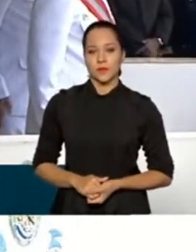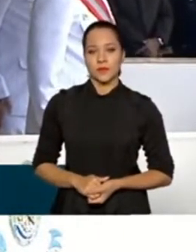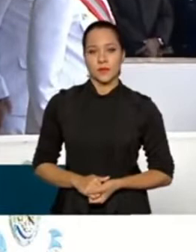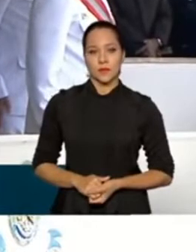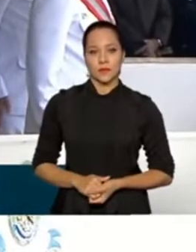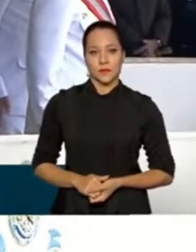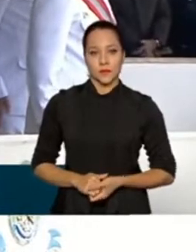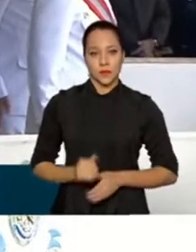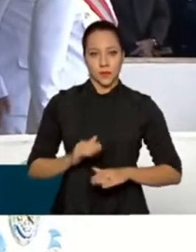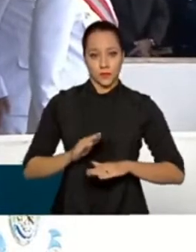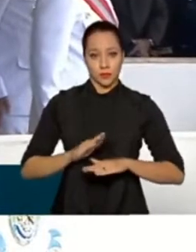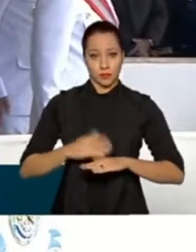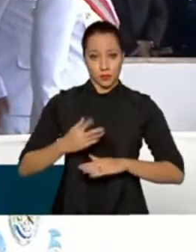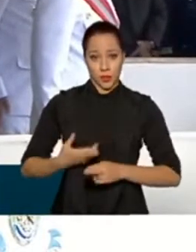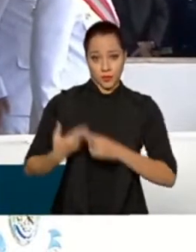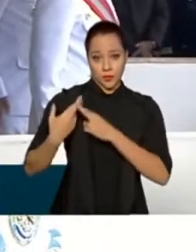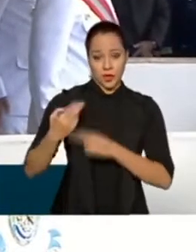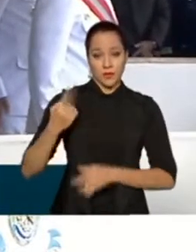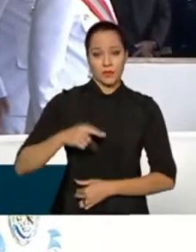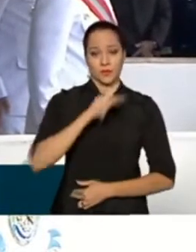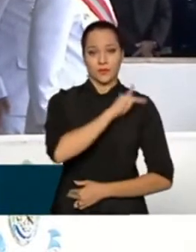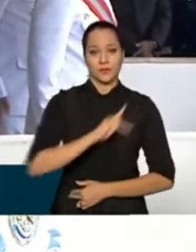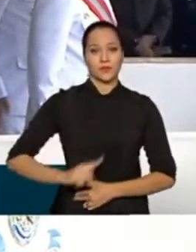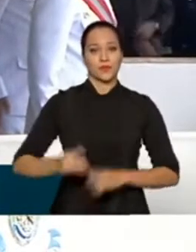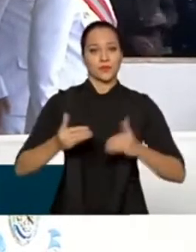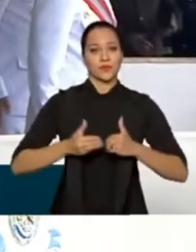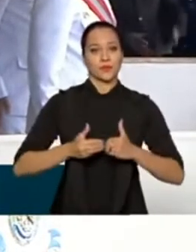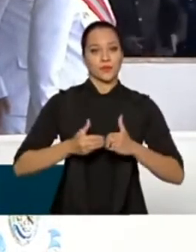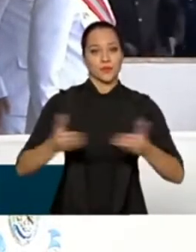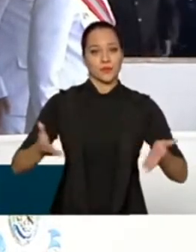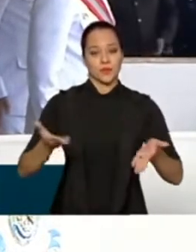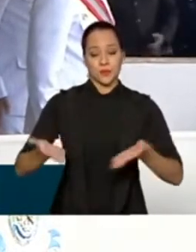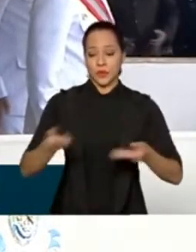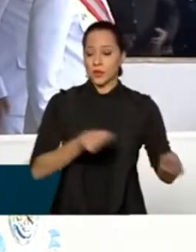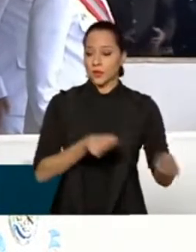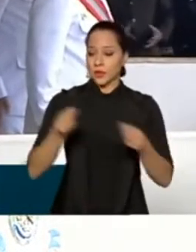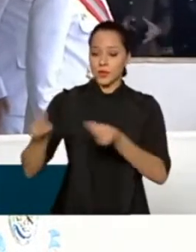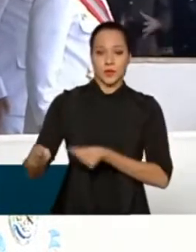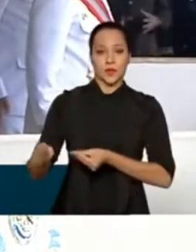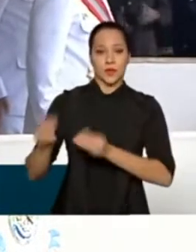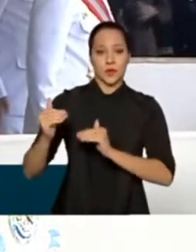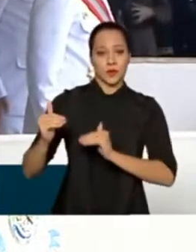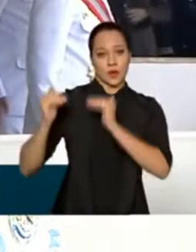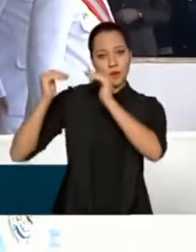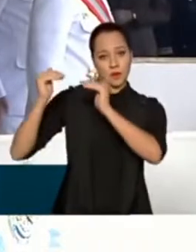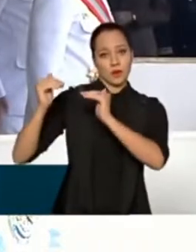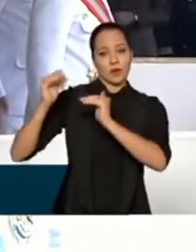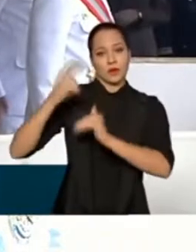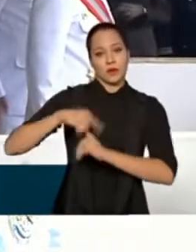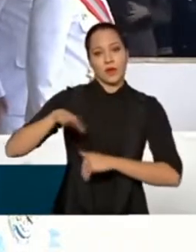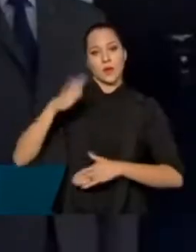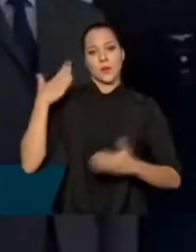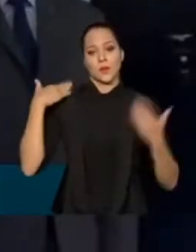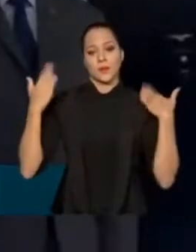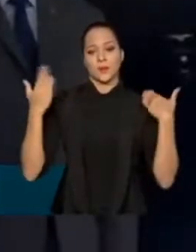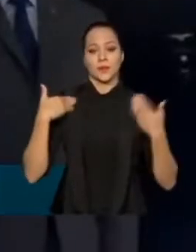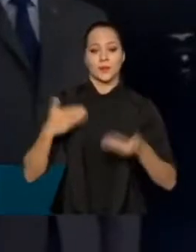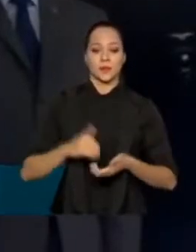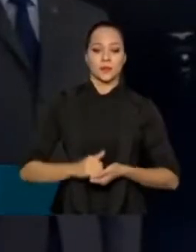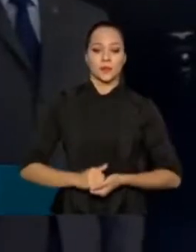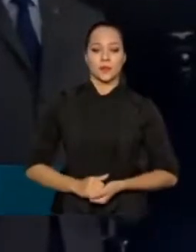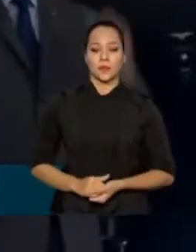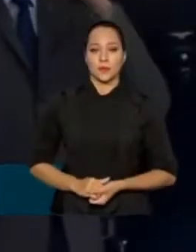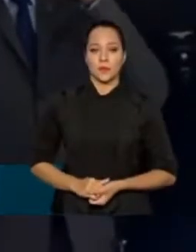Presidida pelo Presidente da República, terá início a cerimônia de transmissão do Comando da Marinha.